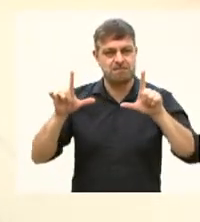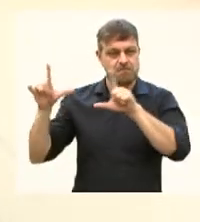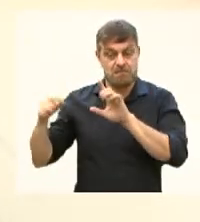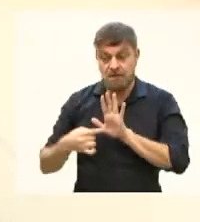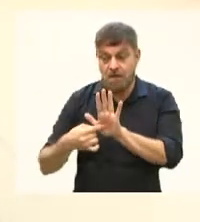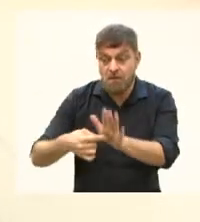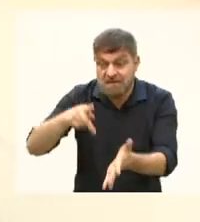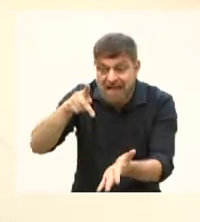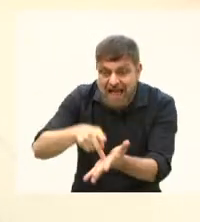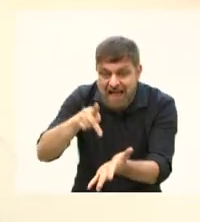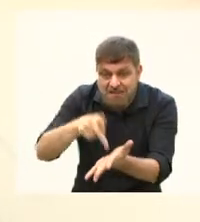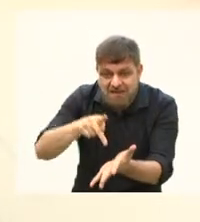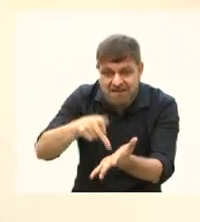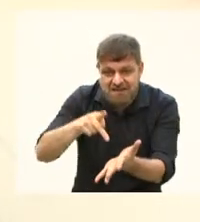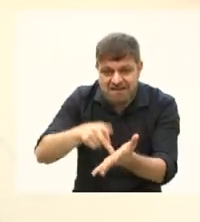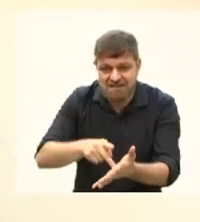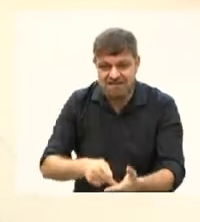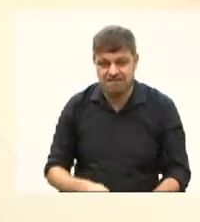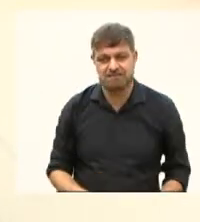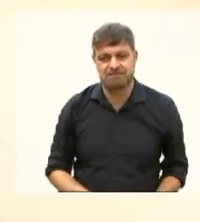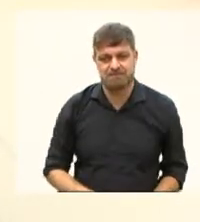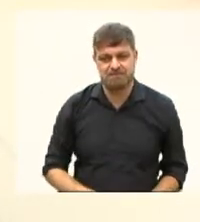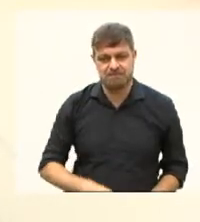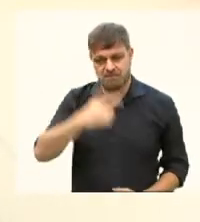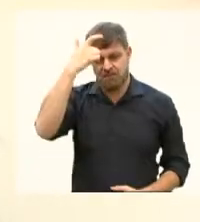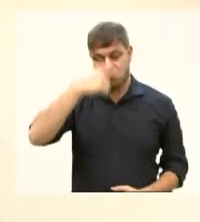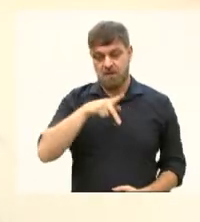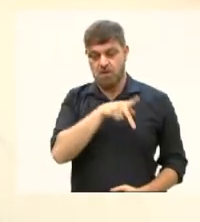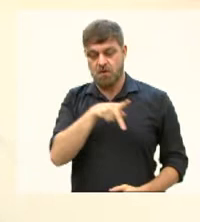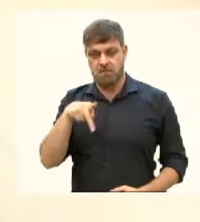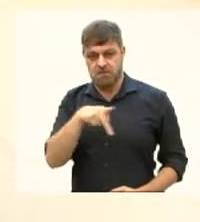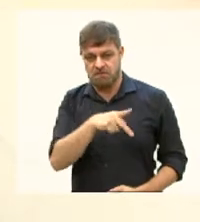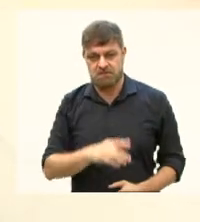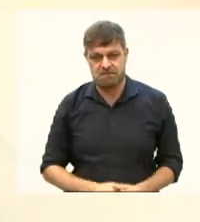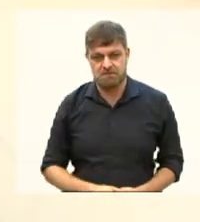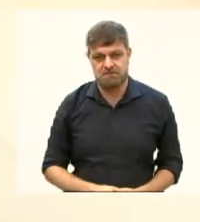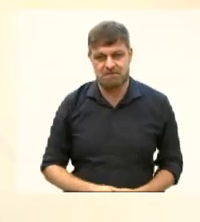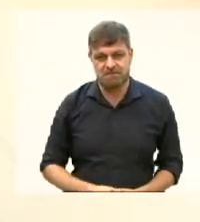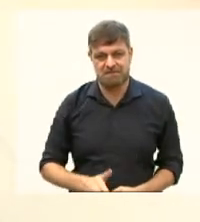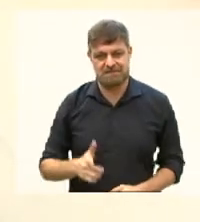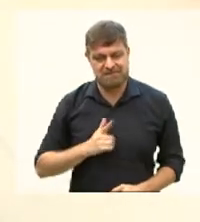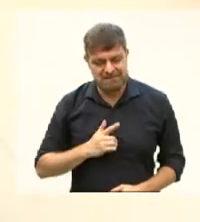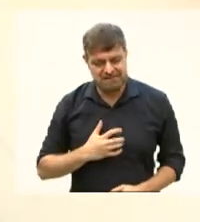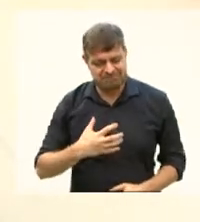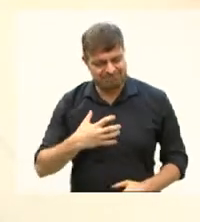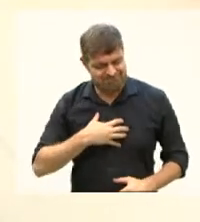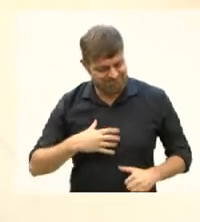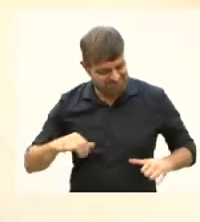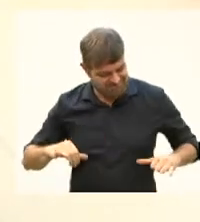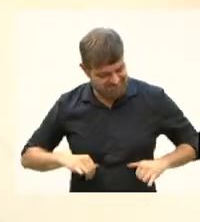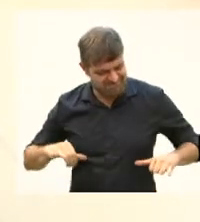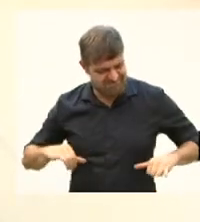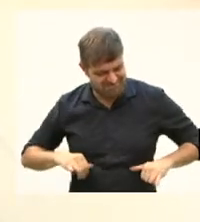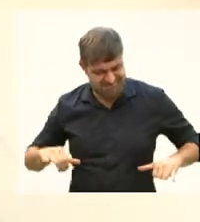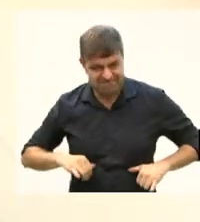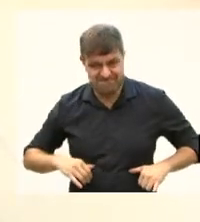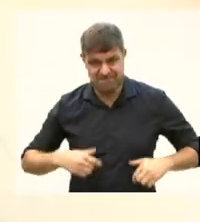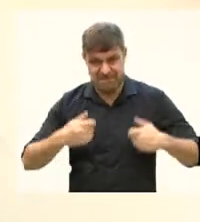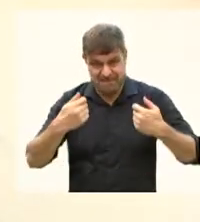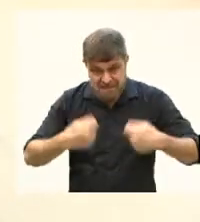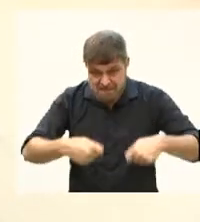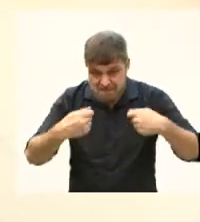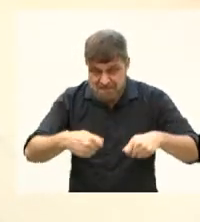realidade. Então, ser professor é você, mesmo que dolorosamente algumas situações tenham que